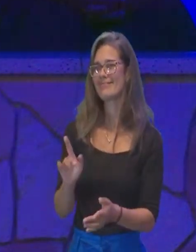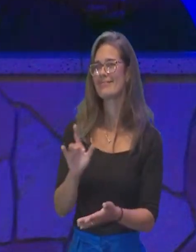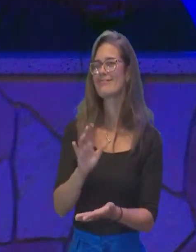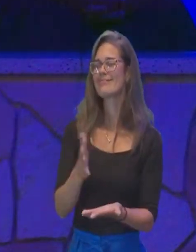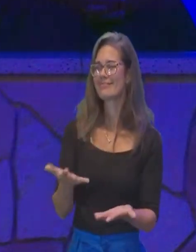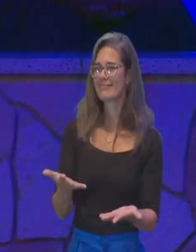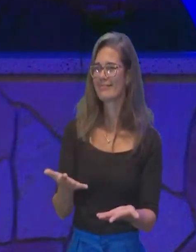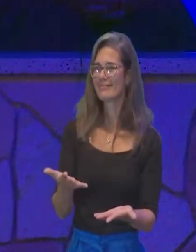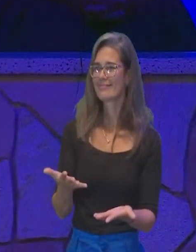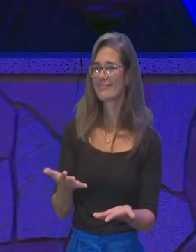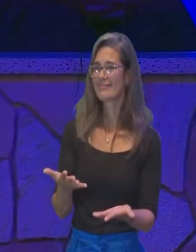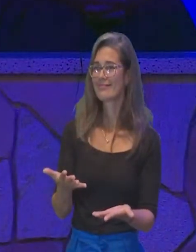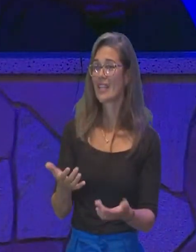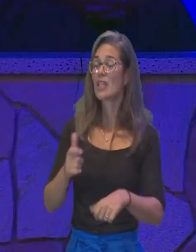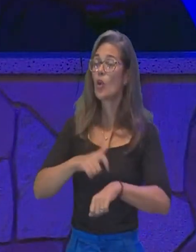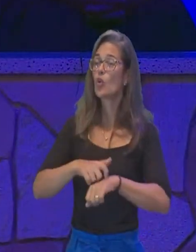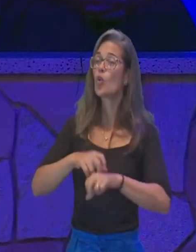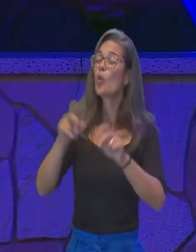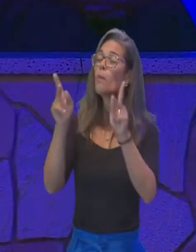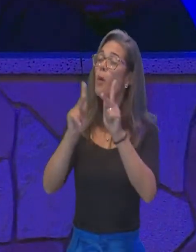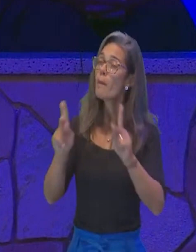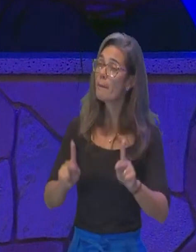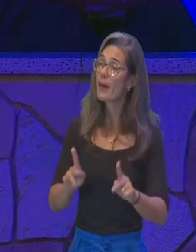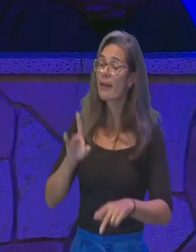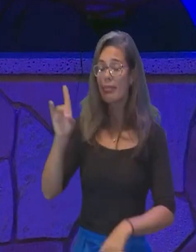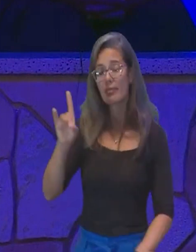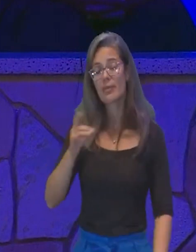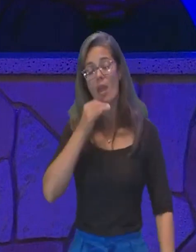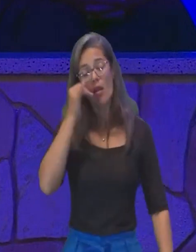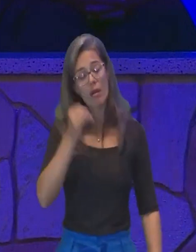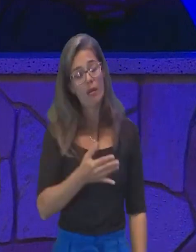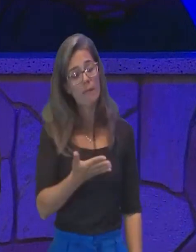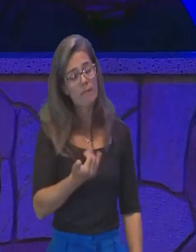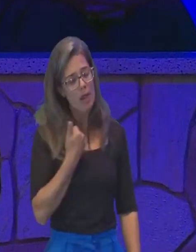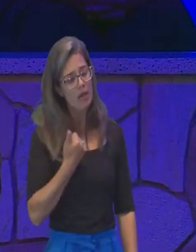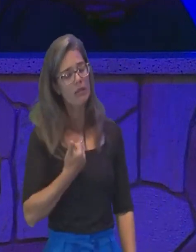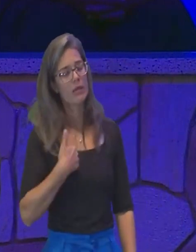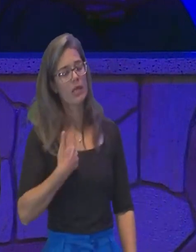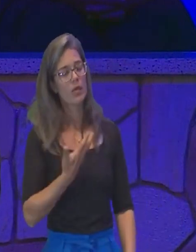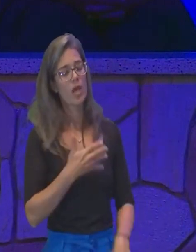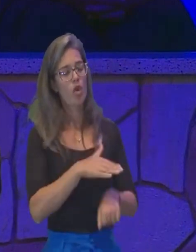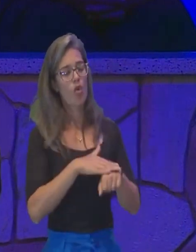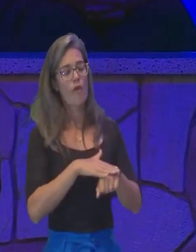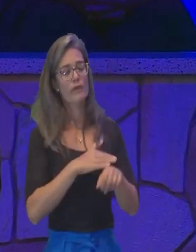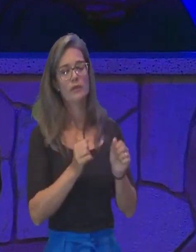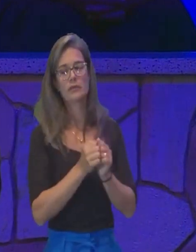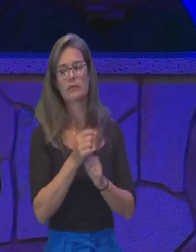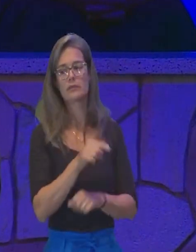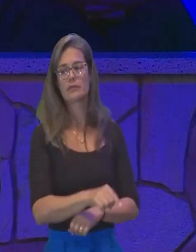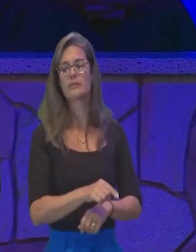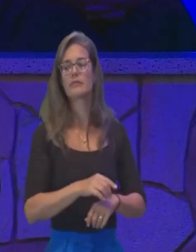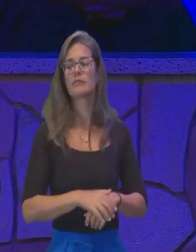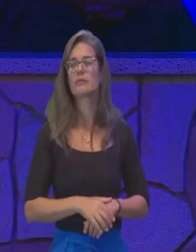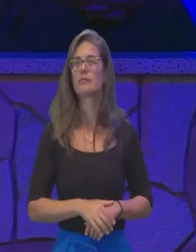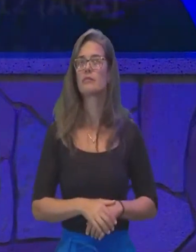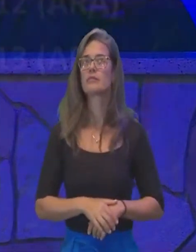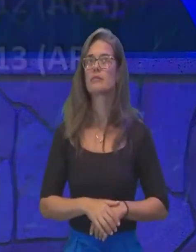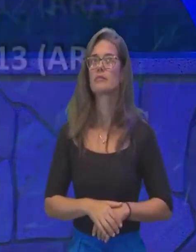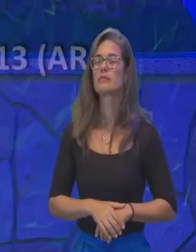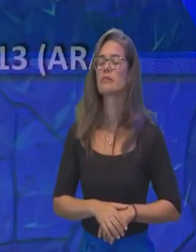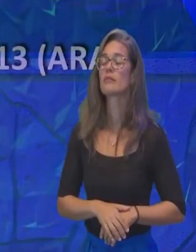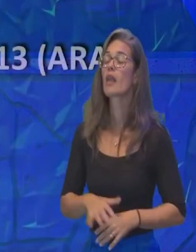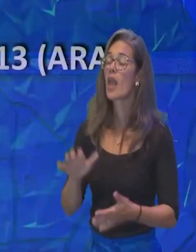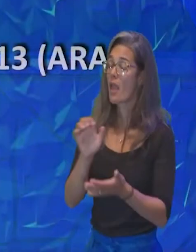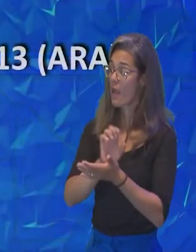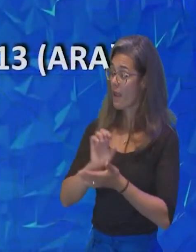pergunta: sai daí, que fazes aqui? Sai, porque eu quero falar com você. Verso 13, capítulo 19, ouvindo